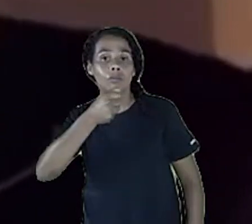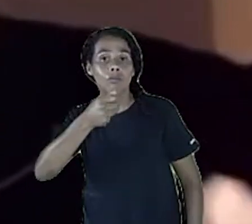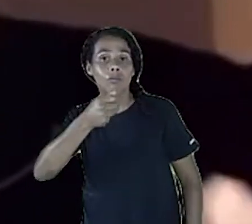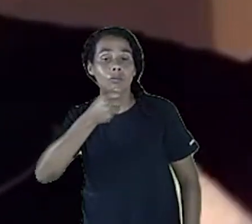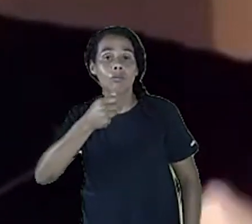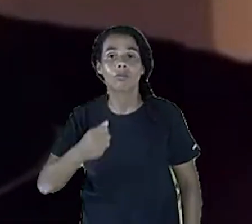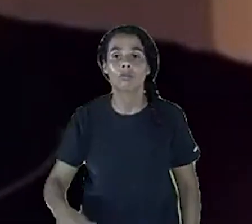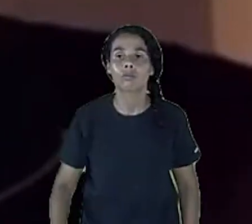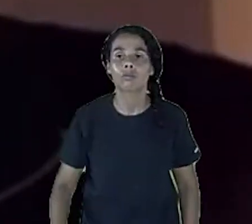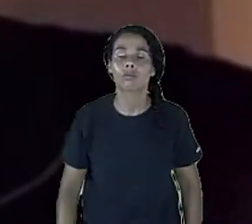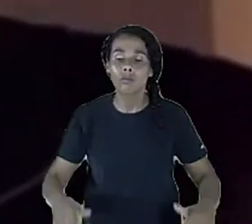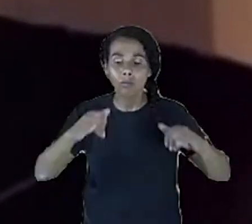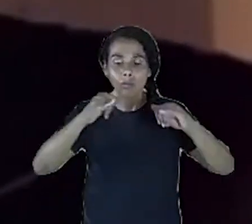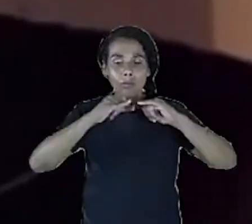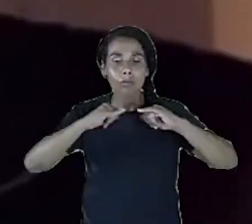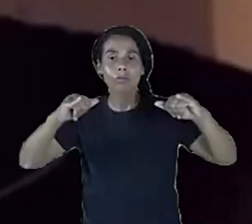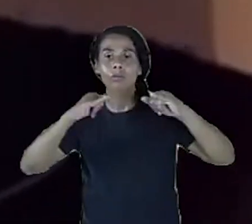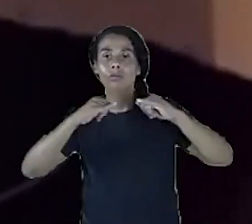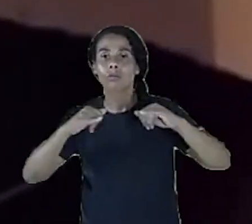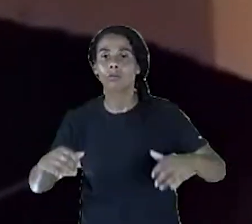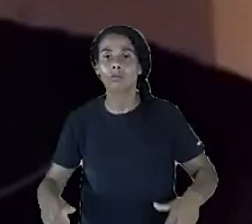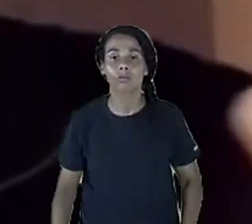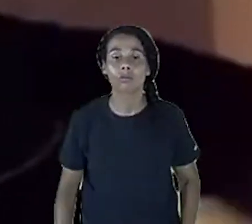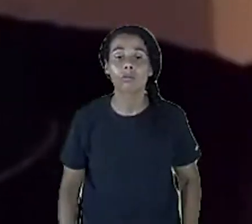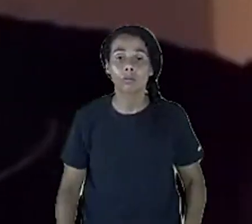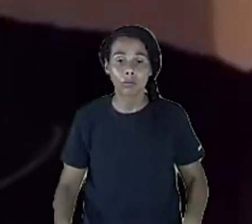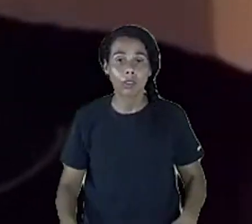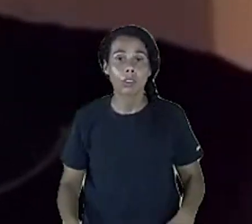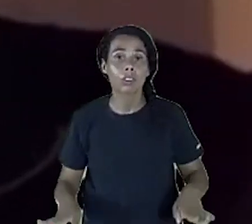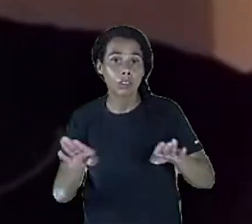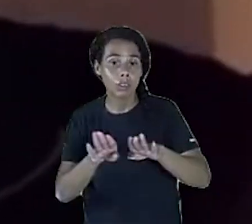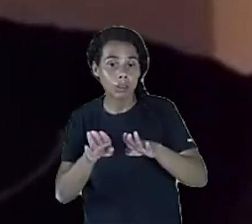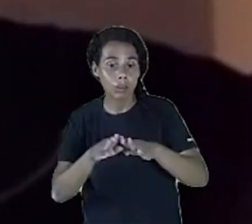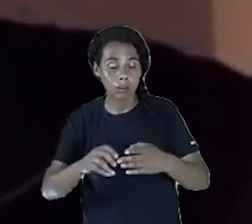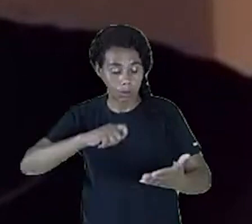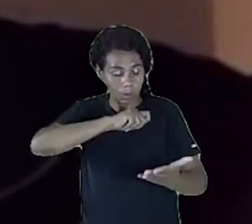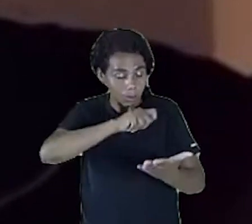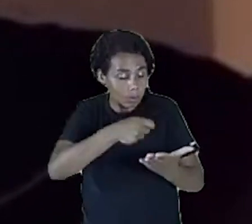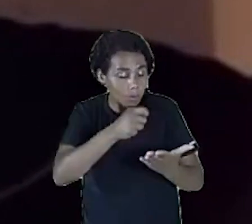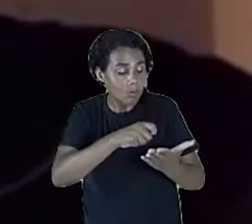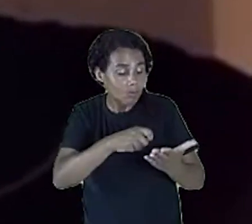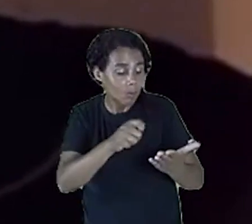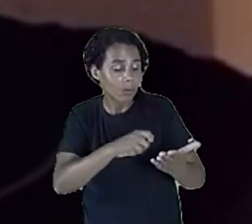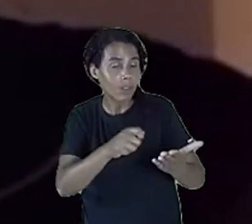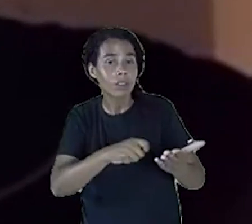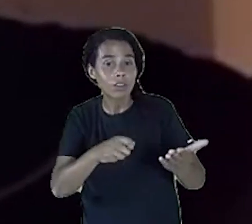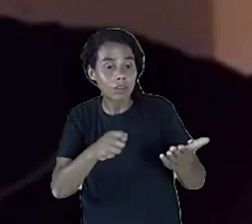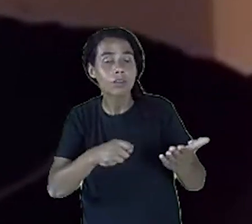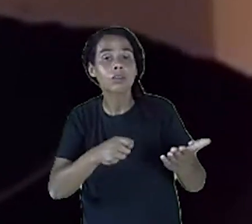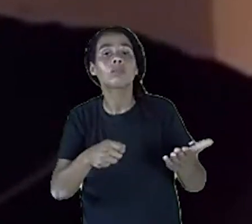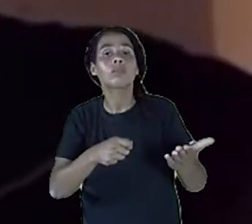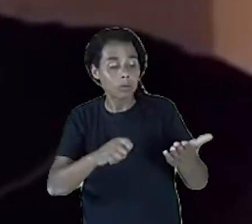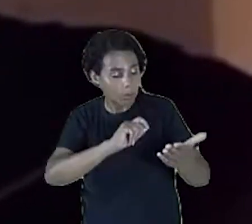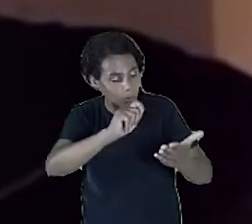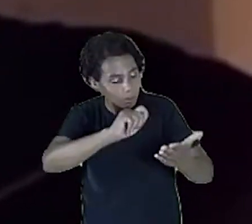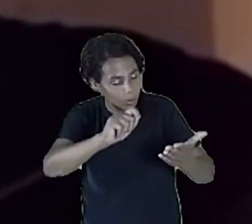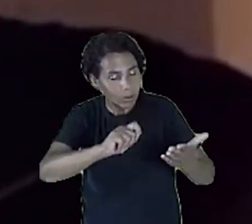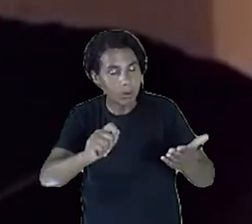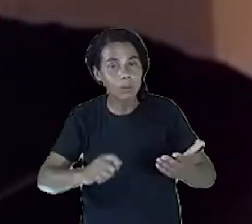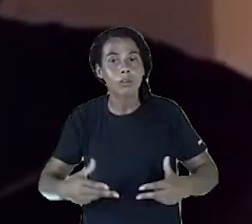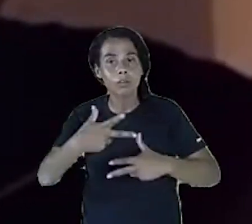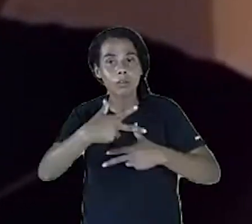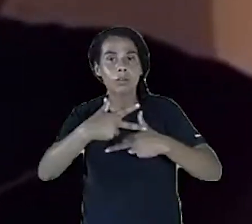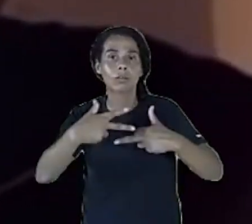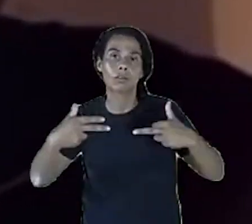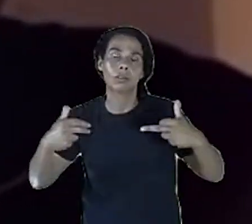Aquilo que eu falei, comecei a descrever esse modo de ser afetado, esse modo de afeto, como a vida